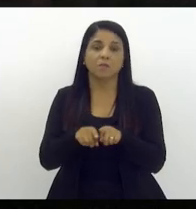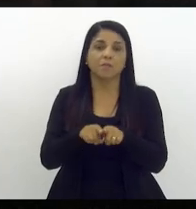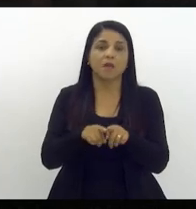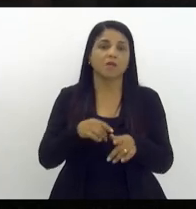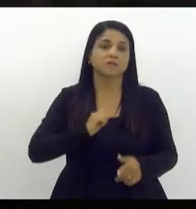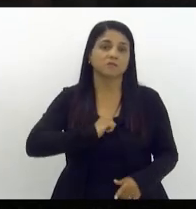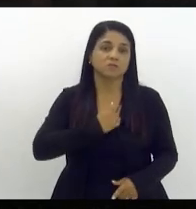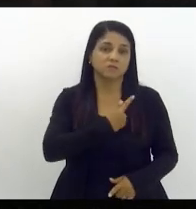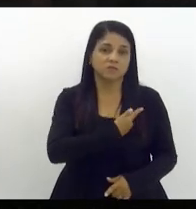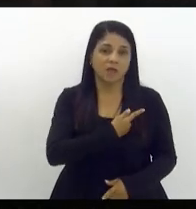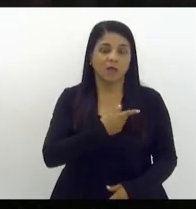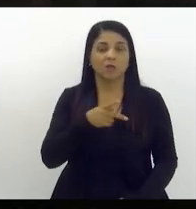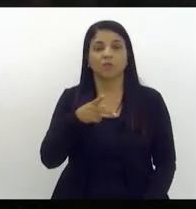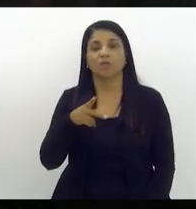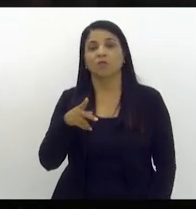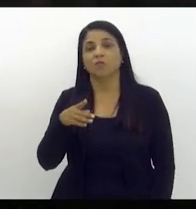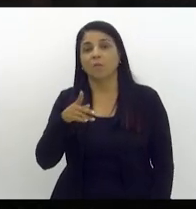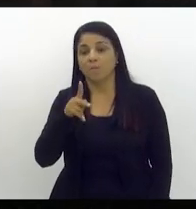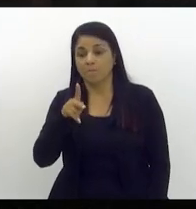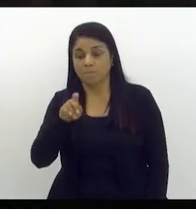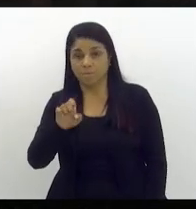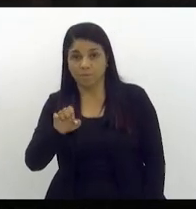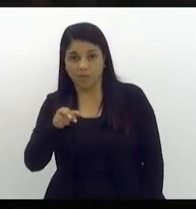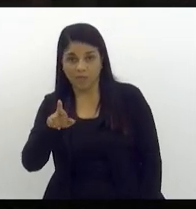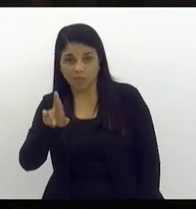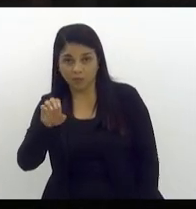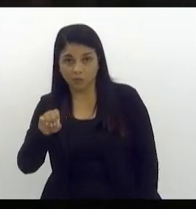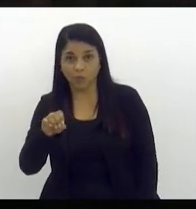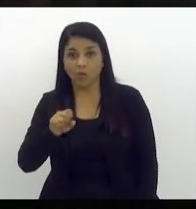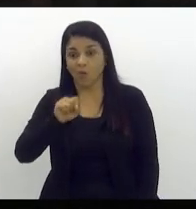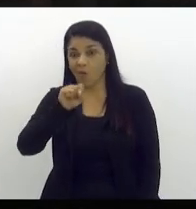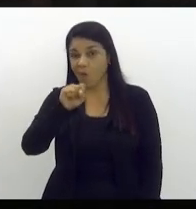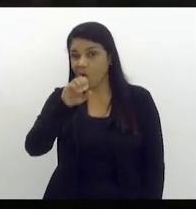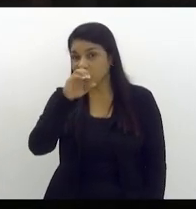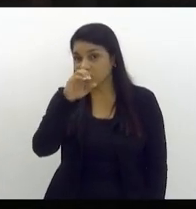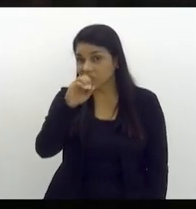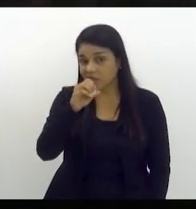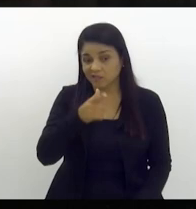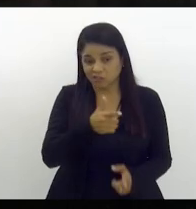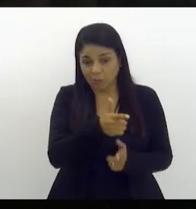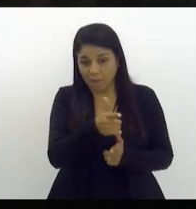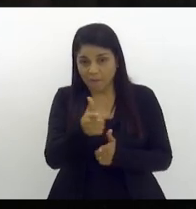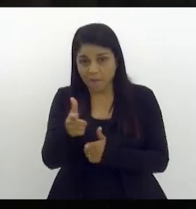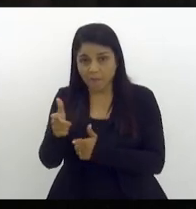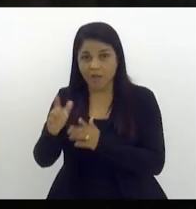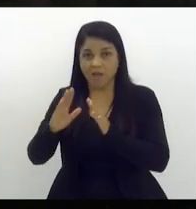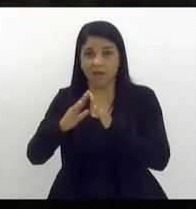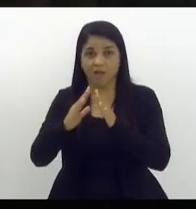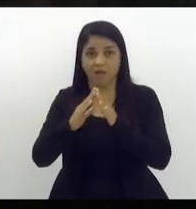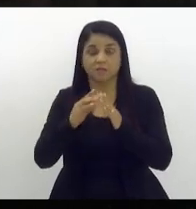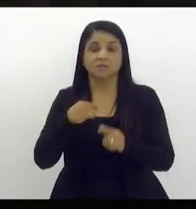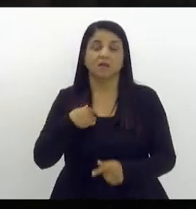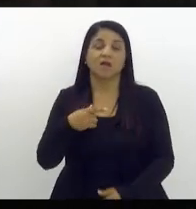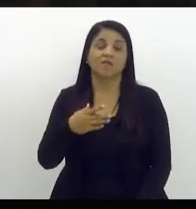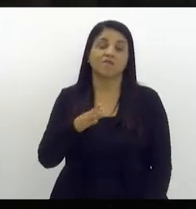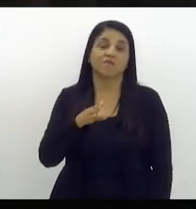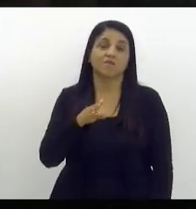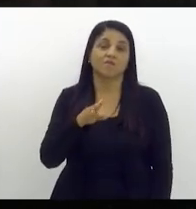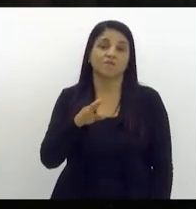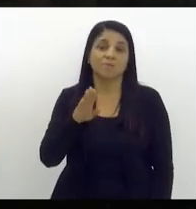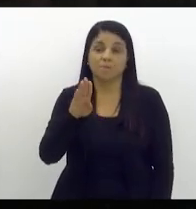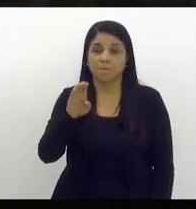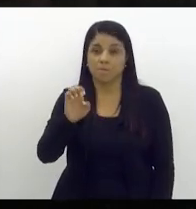que teve 80 tiros disparados na sua casa? Então, qual é a dor da família do Benjamin? Gente,